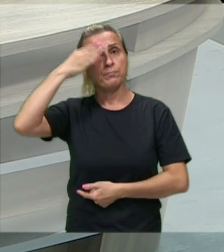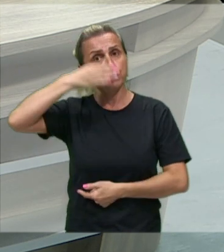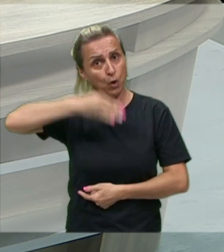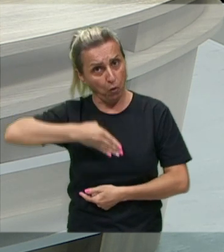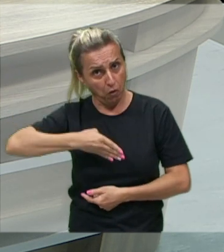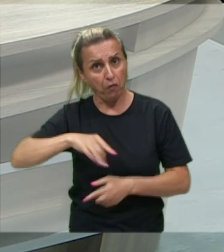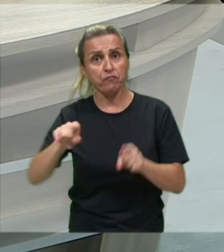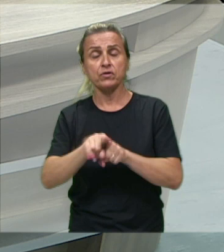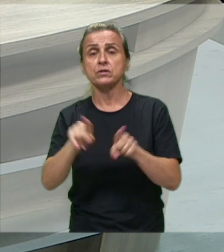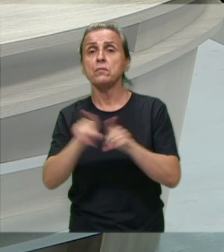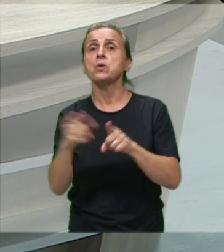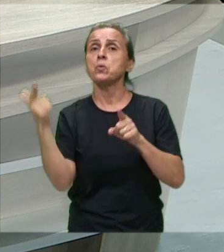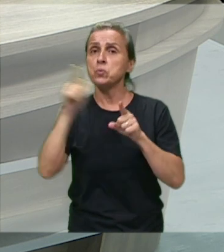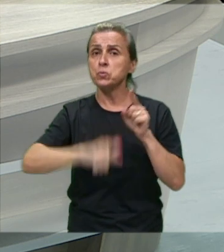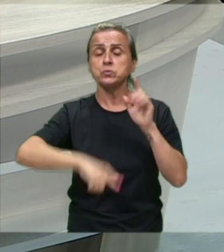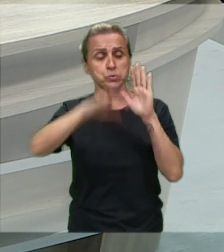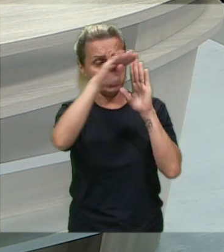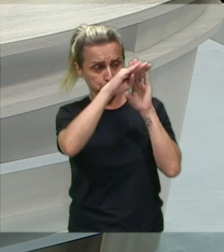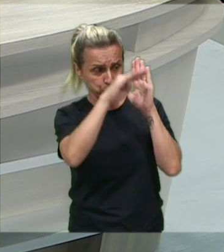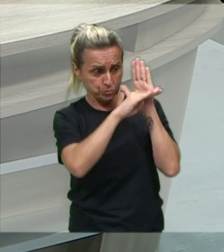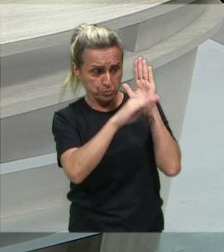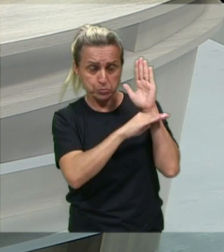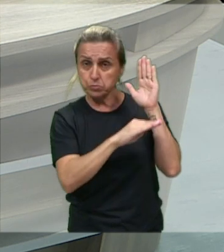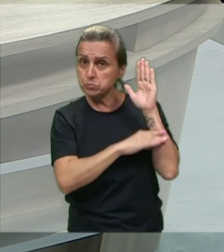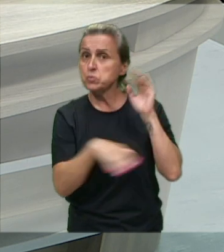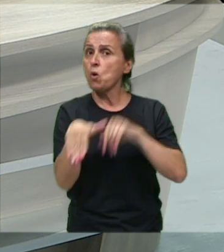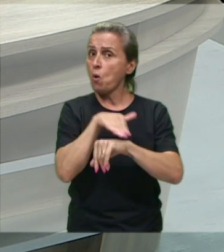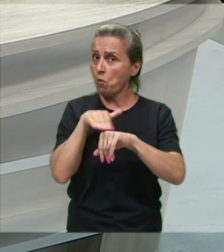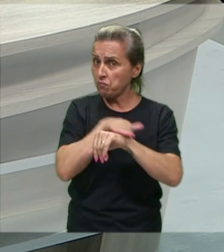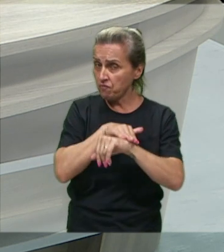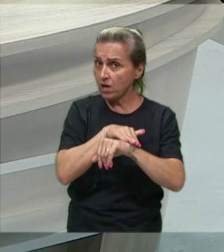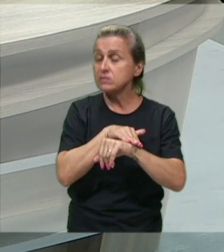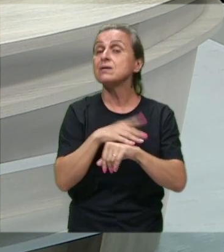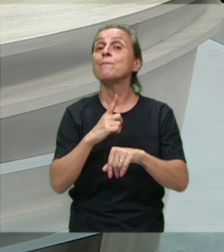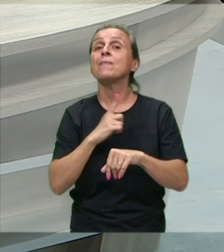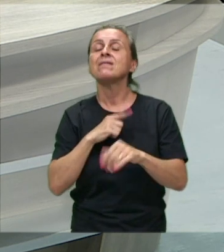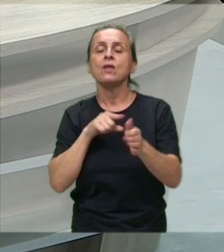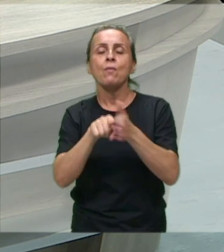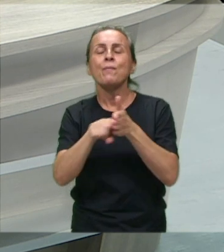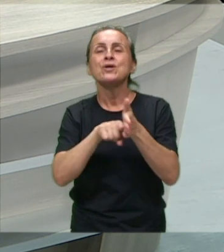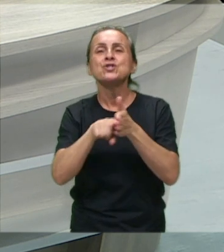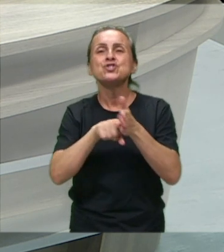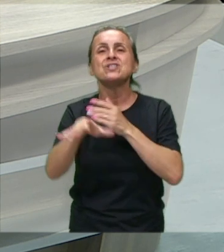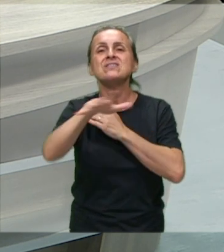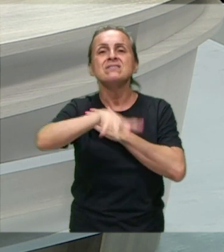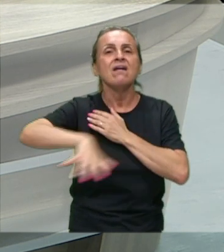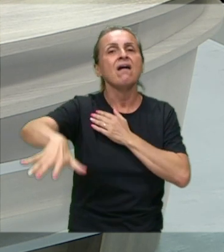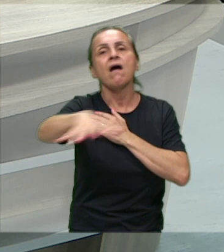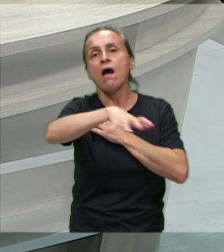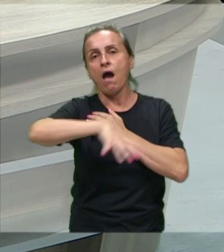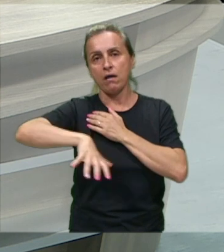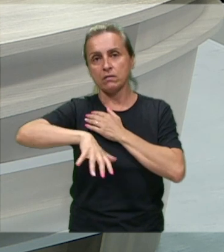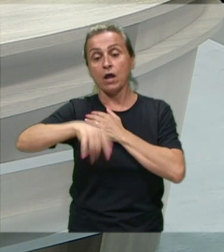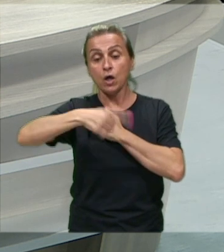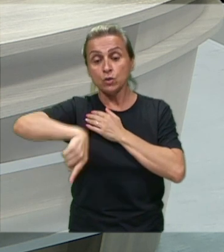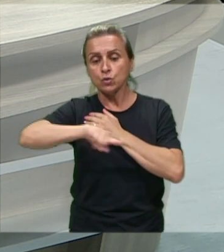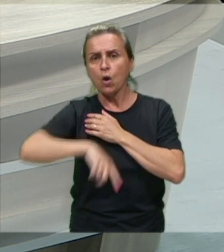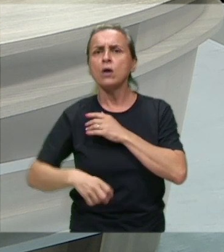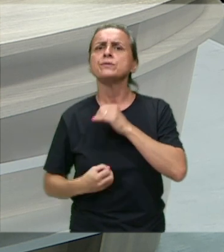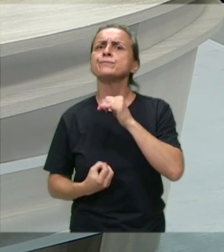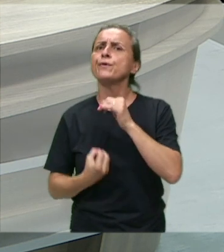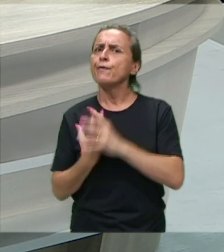pautas, principalmente, de solicitações, para que se haja umas pesquisas de campo. E nós mesmos estamos bancando isso tudo,